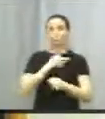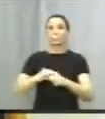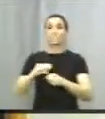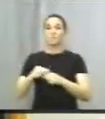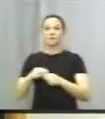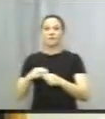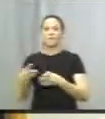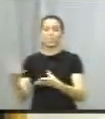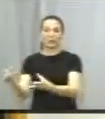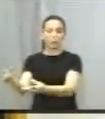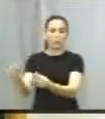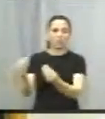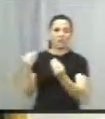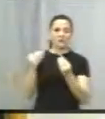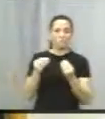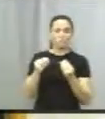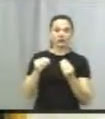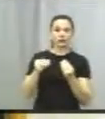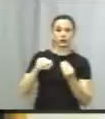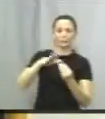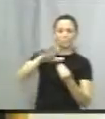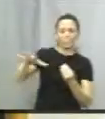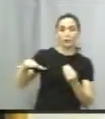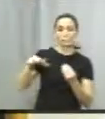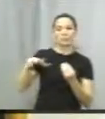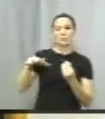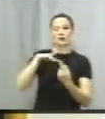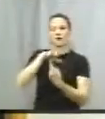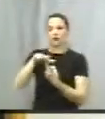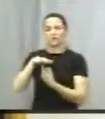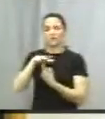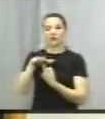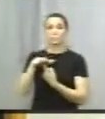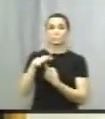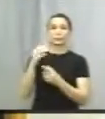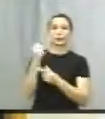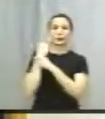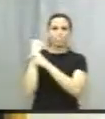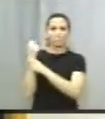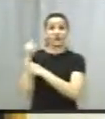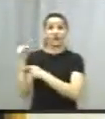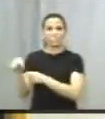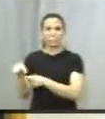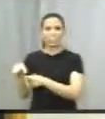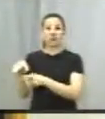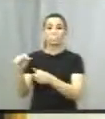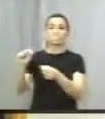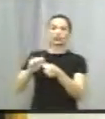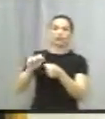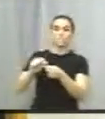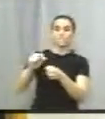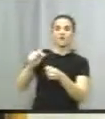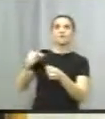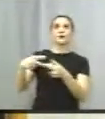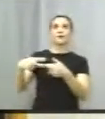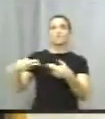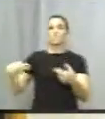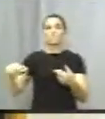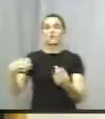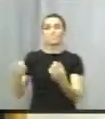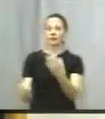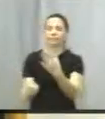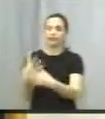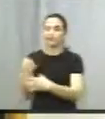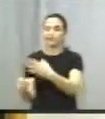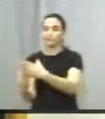área de preservação ambiental aqui na nossa cidade e possam recompor a vegetação